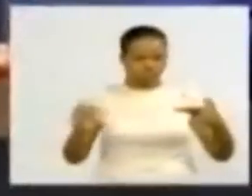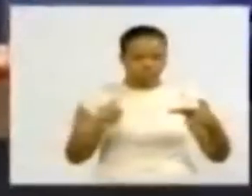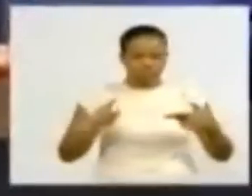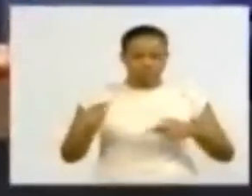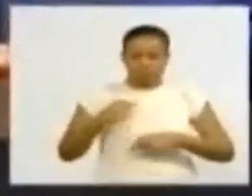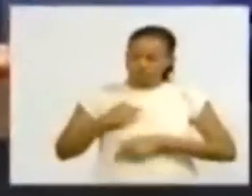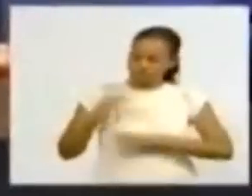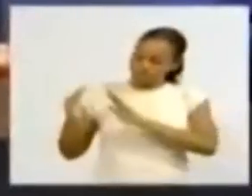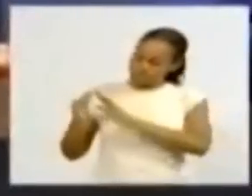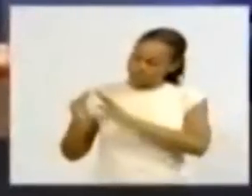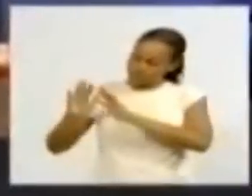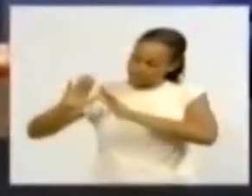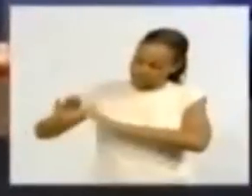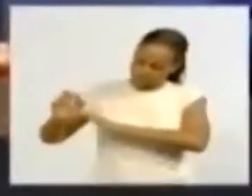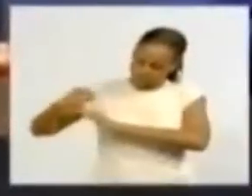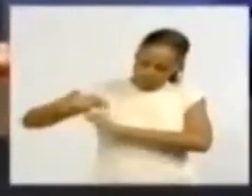para ter saído da minha casa